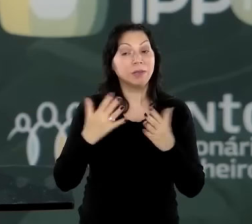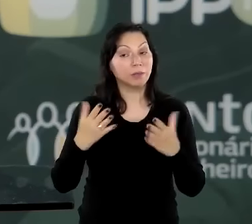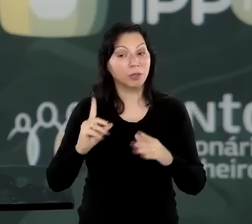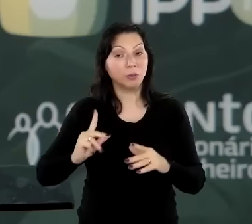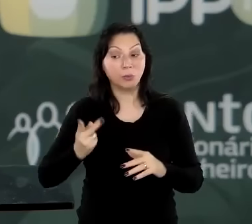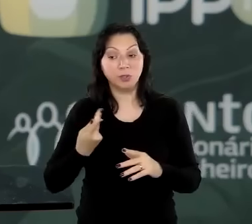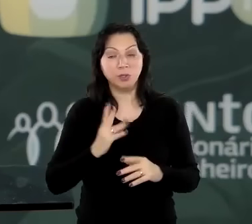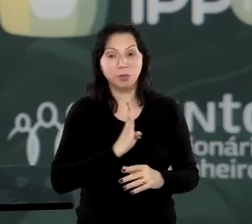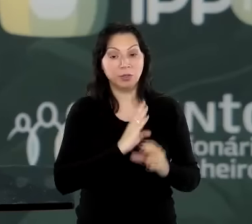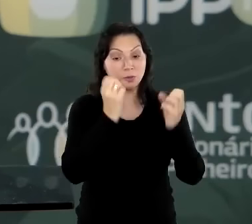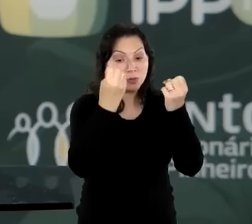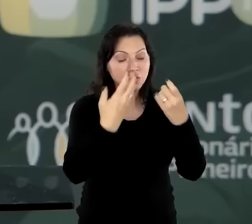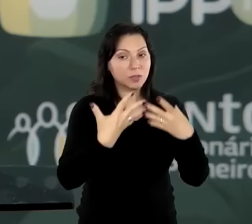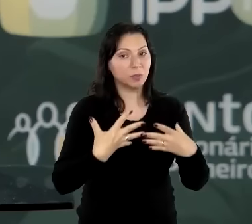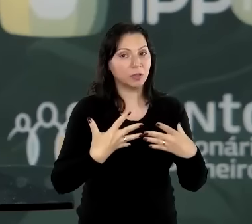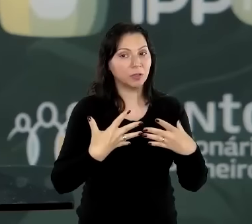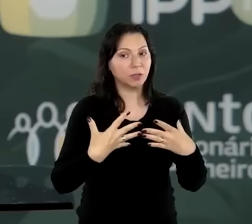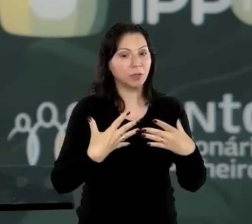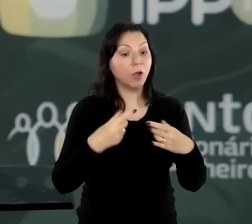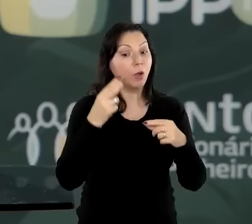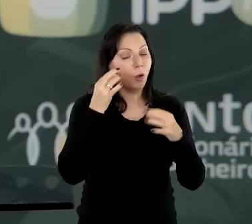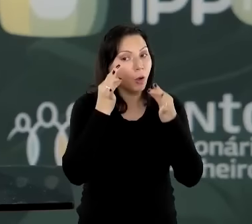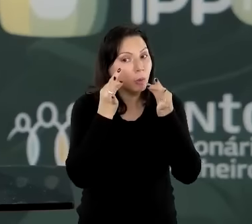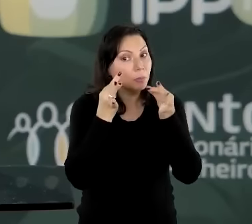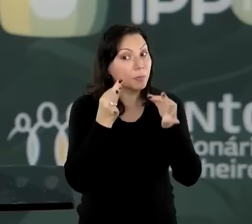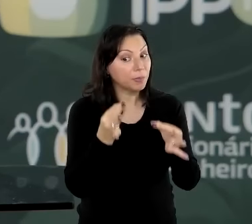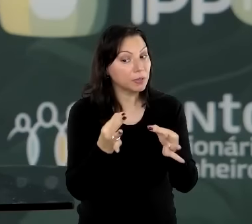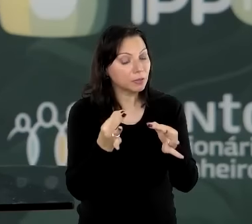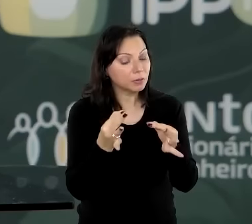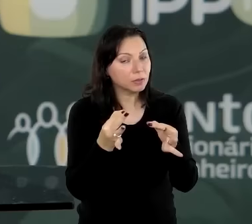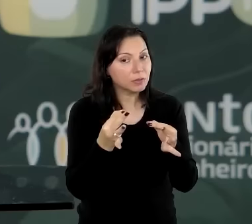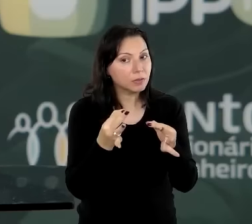olha, olha para trás e veja os que trouxeram vocês até aqui,